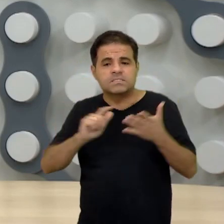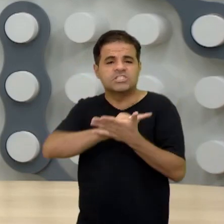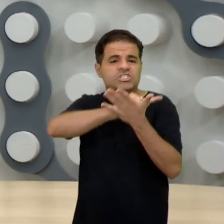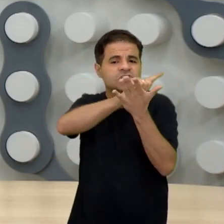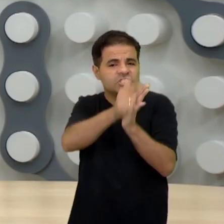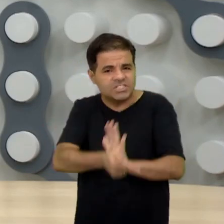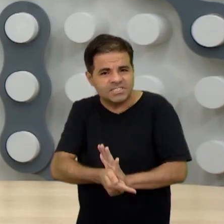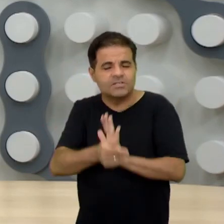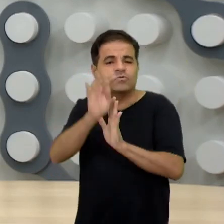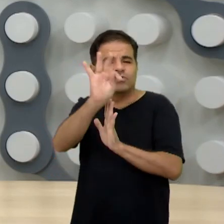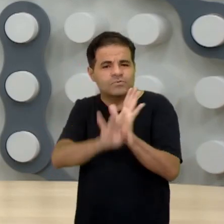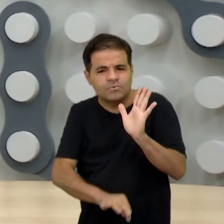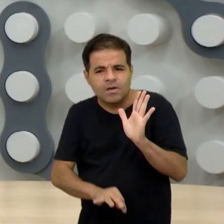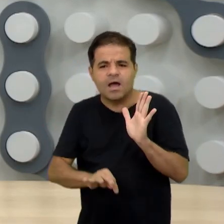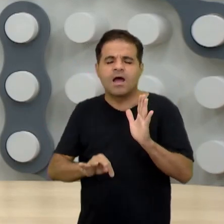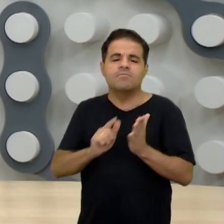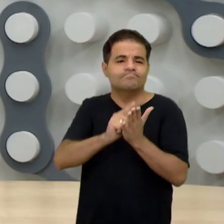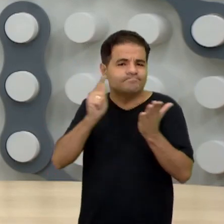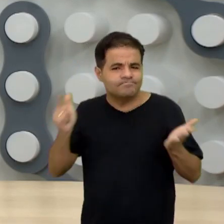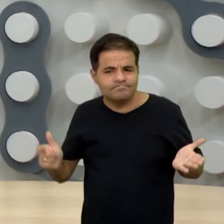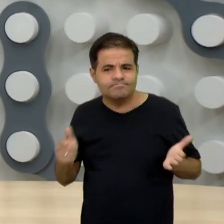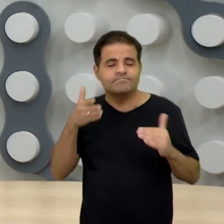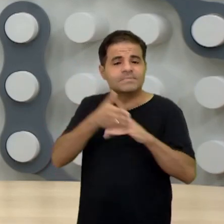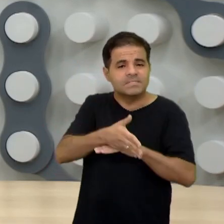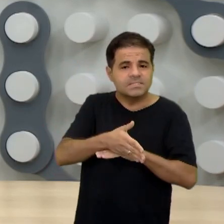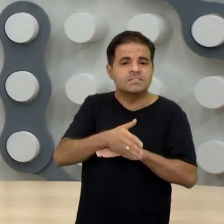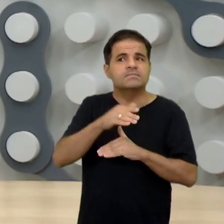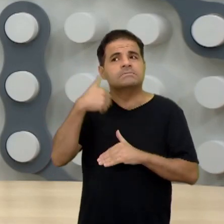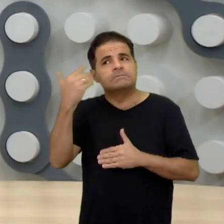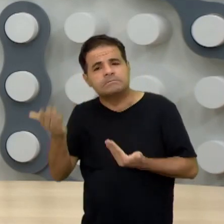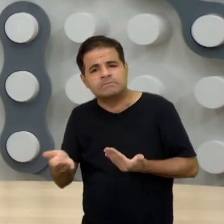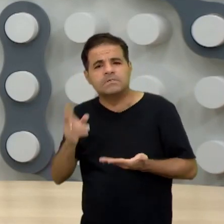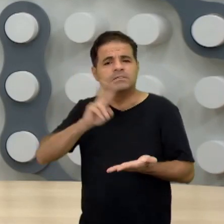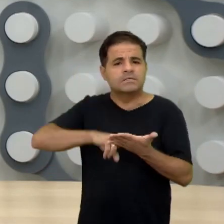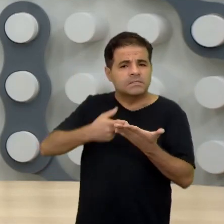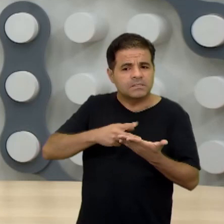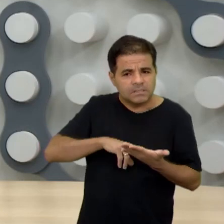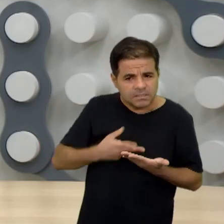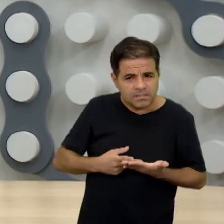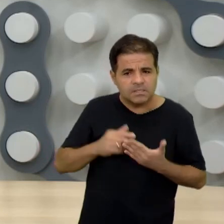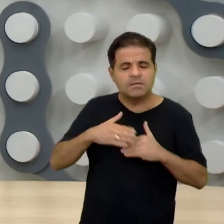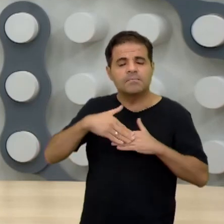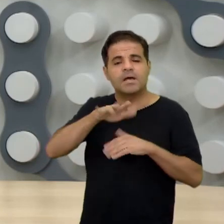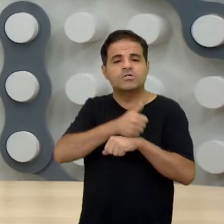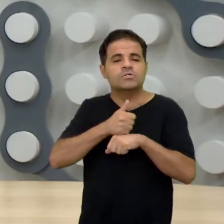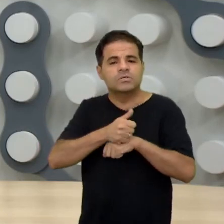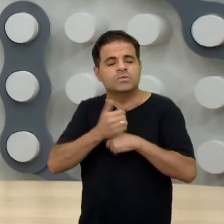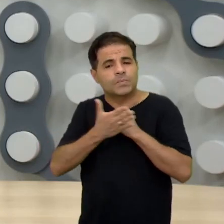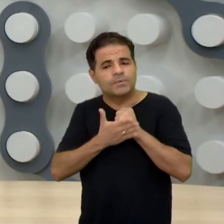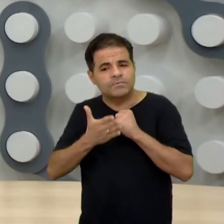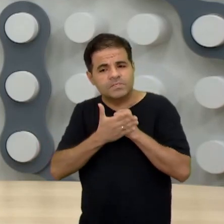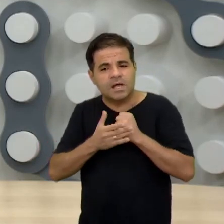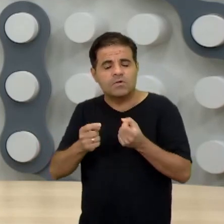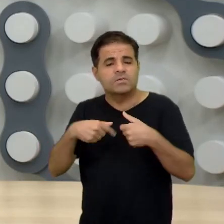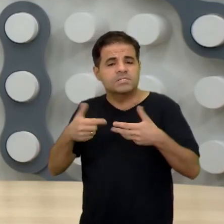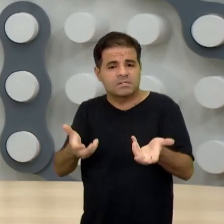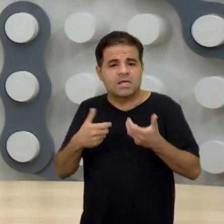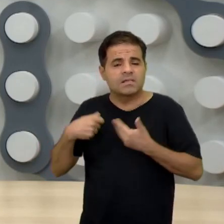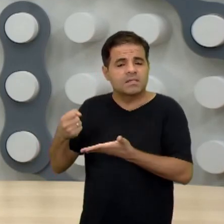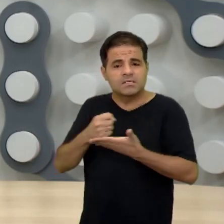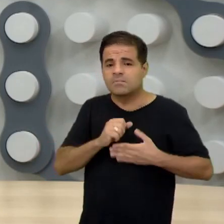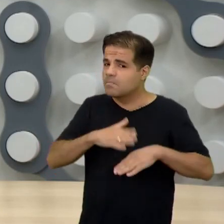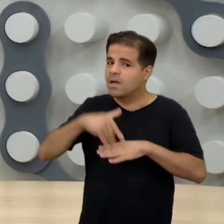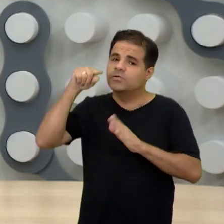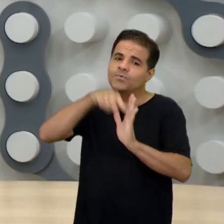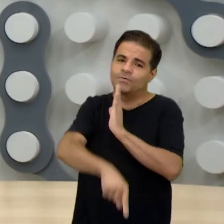do textual jornalístico, entrando de vez em quando com a questão da interpretação, mas um pouco mais superficial. Agora não, a gente quer trazer de uma forma mais